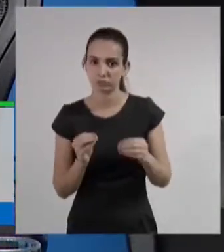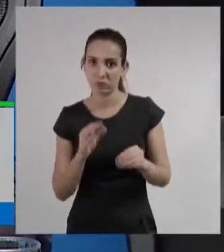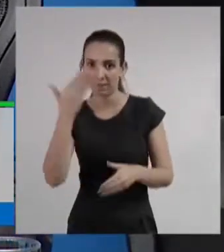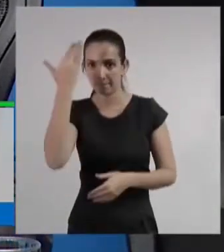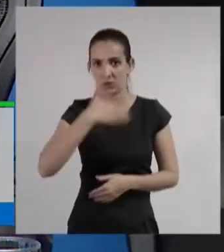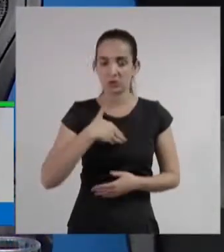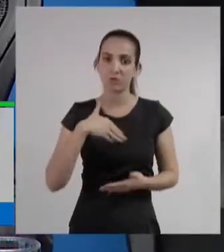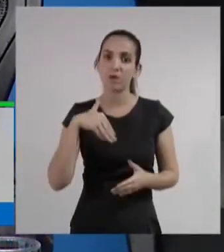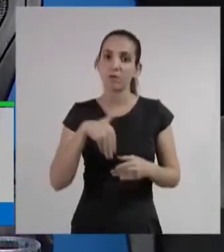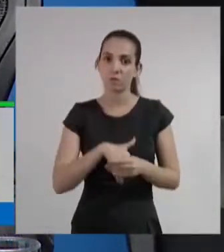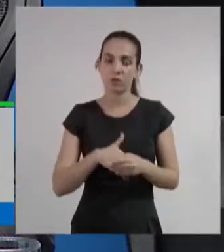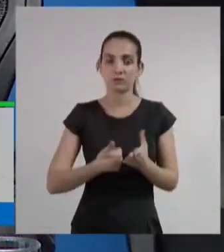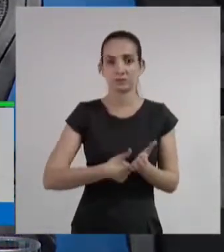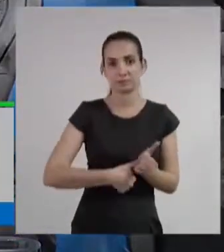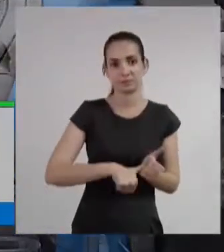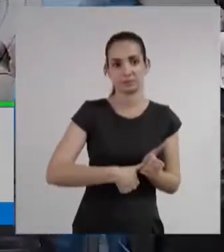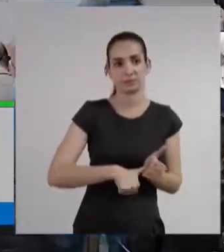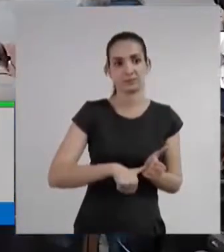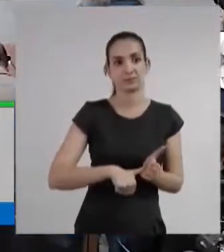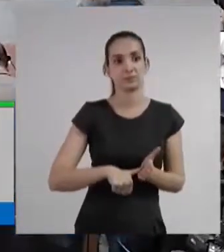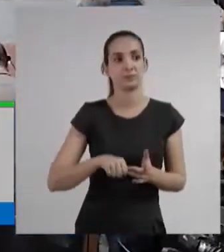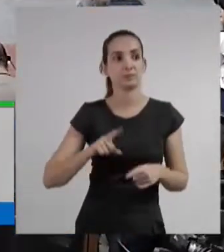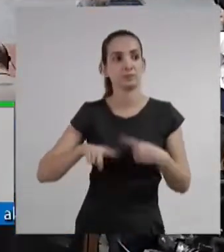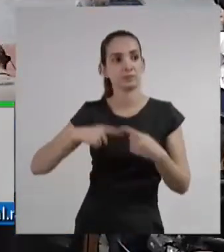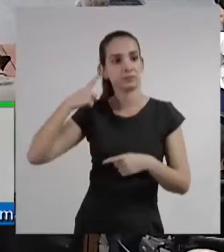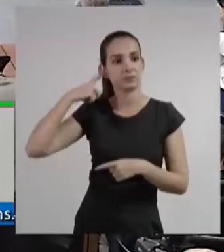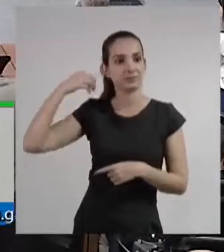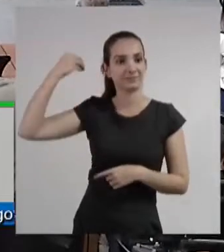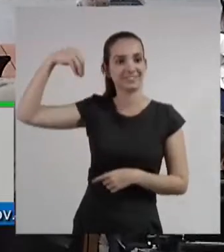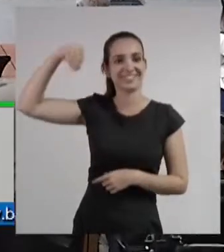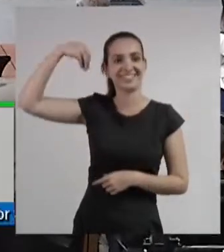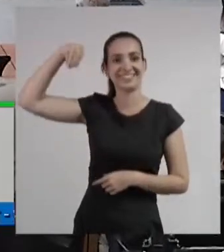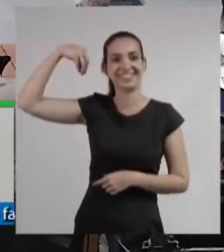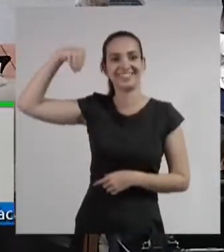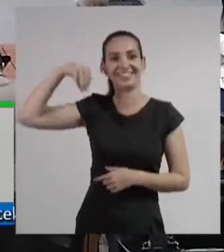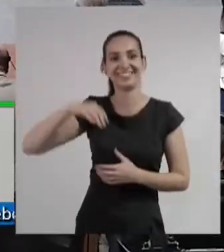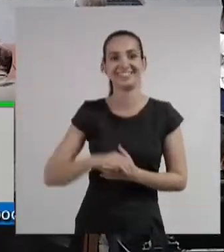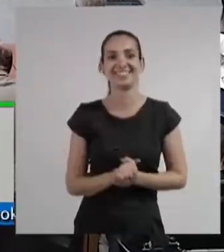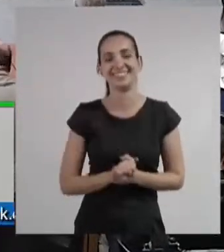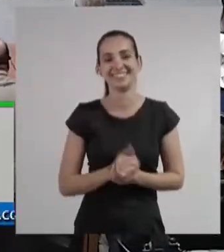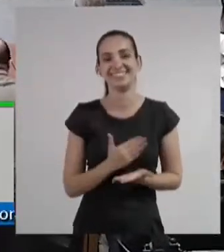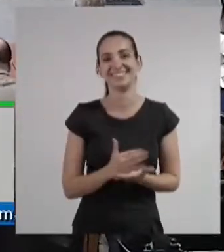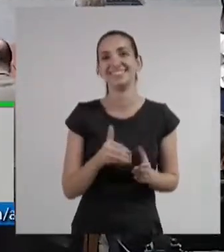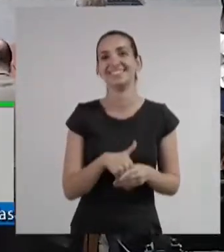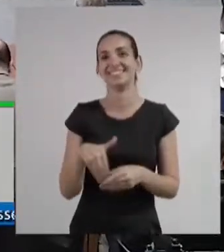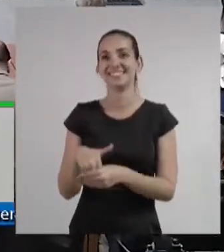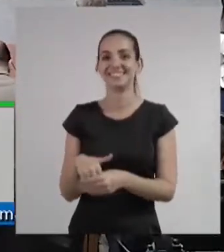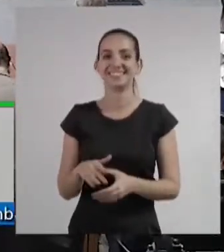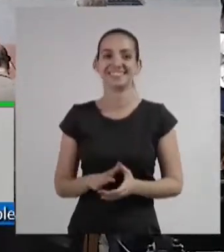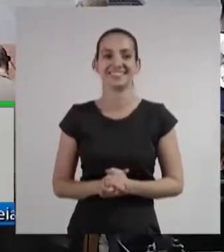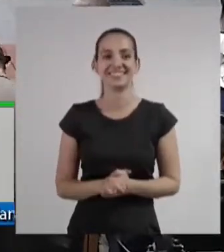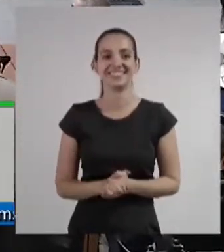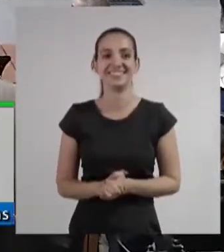voto através do sistema biométrico. Assim que tocar a buzina, em votação.